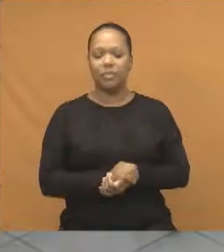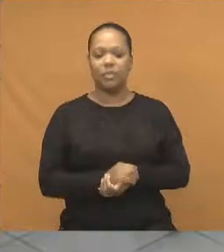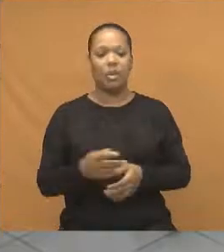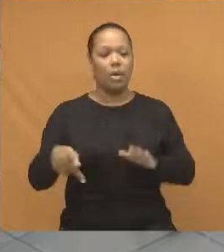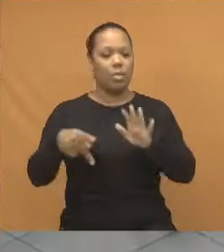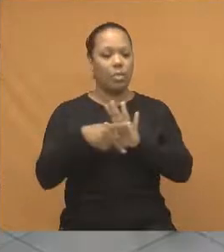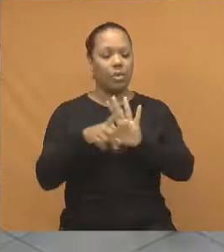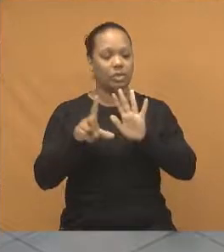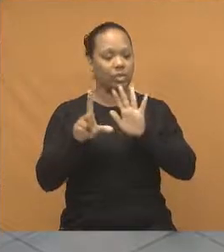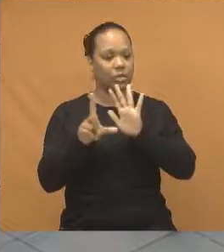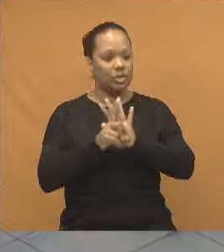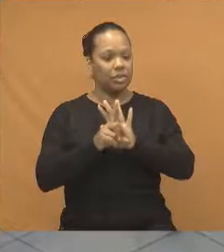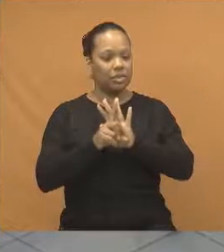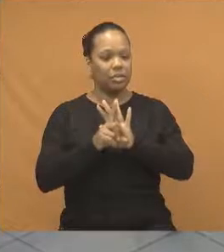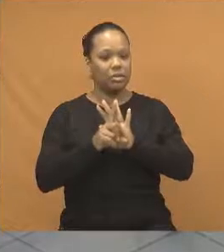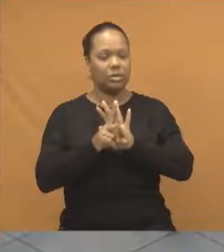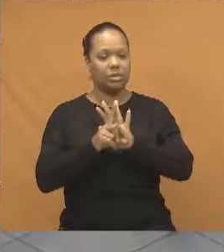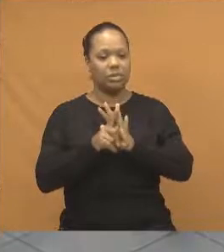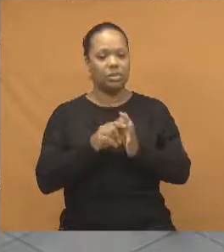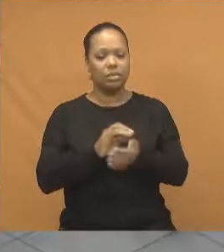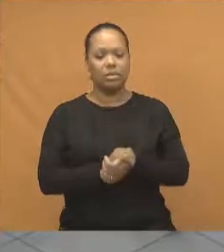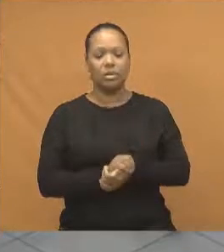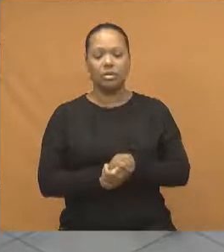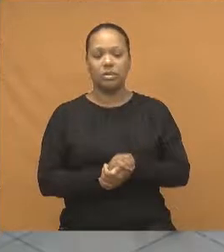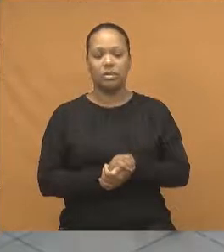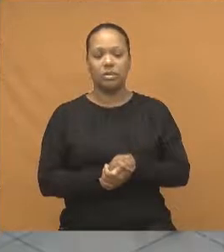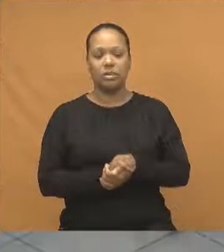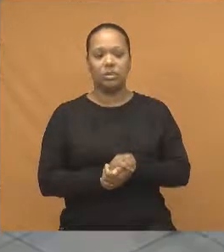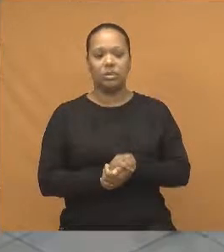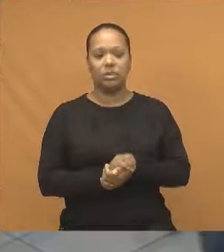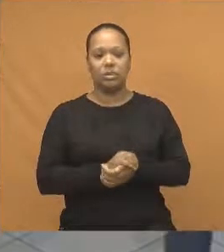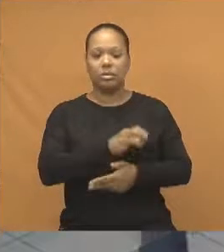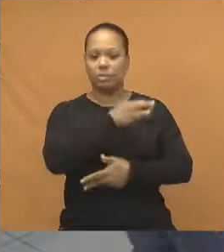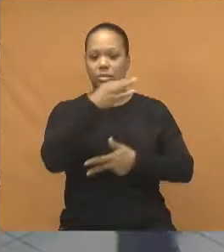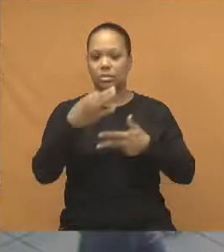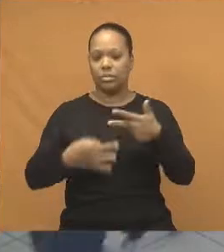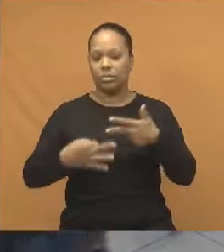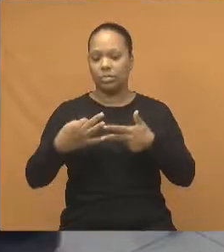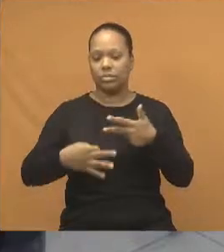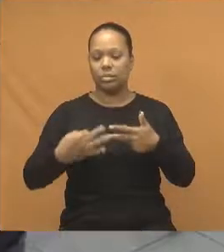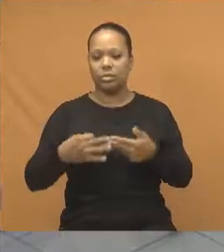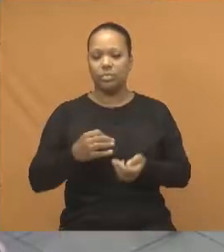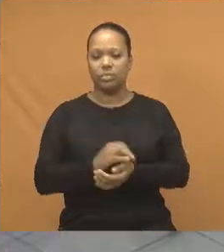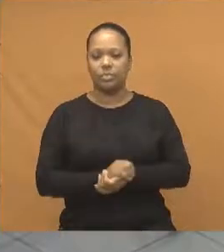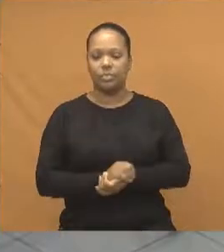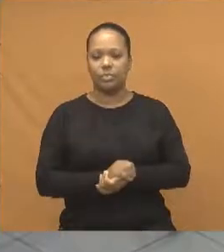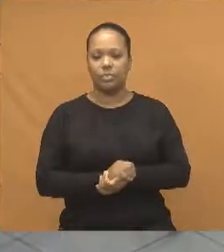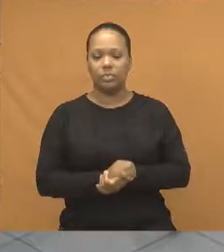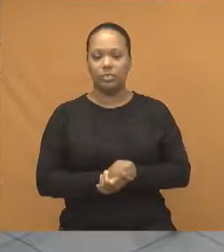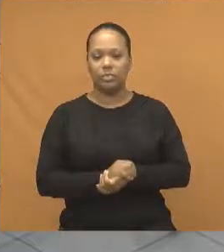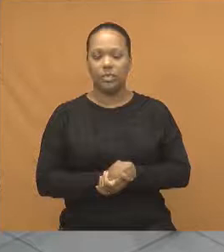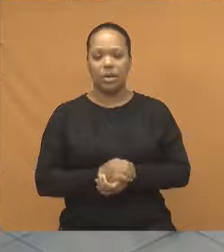Projeto de lei do Legislativo número 18, de